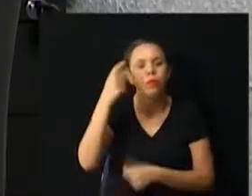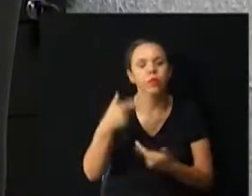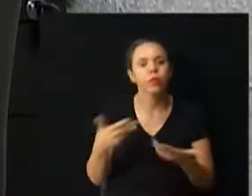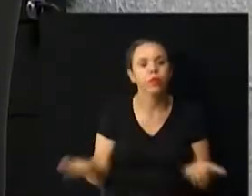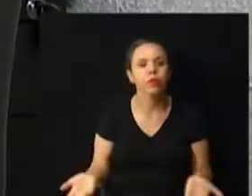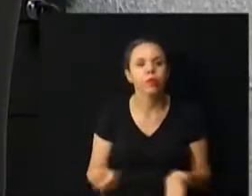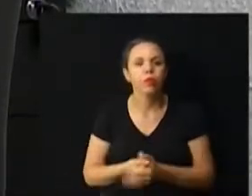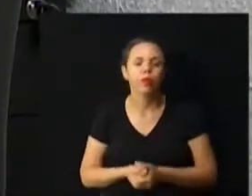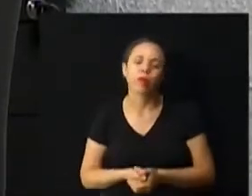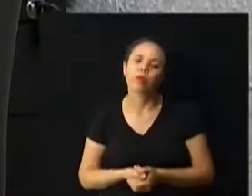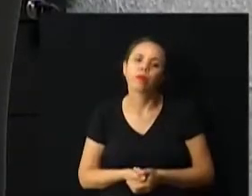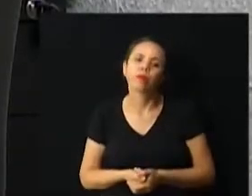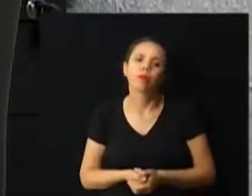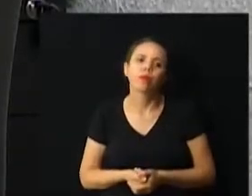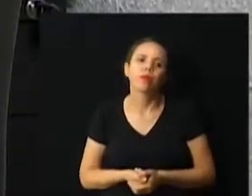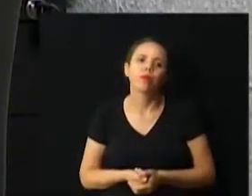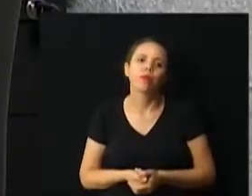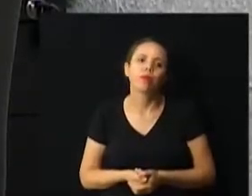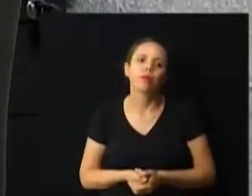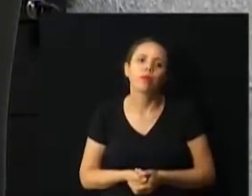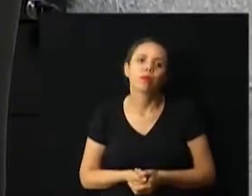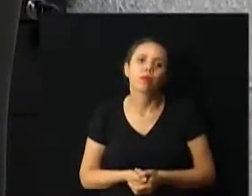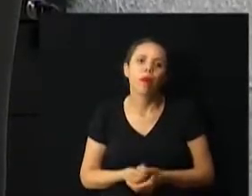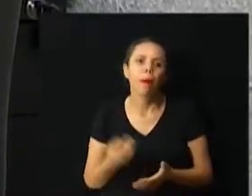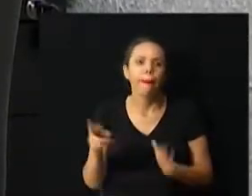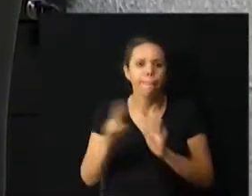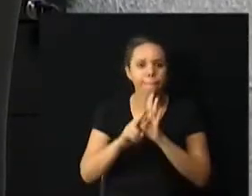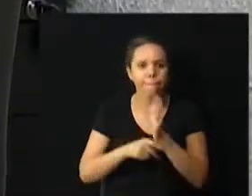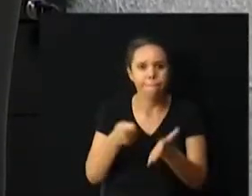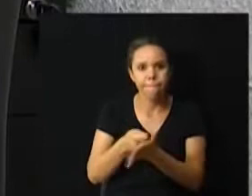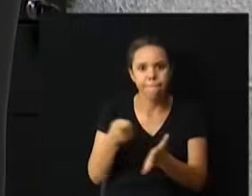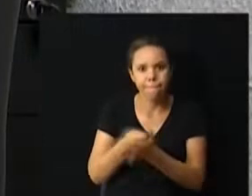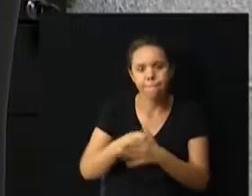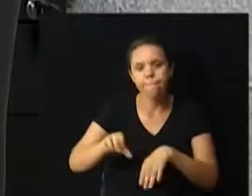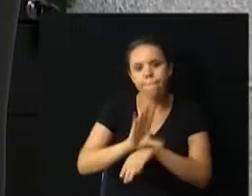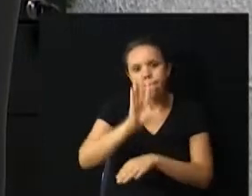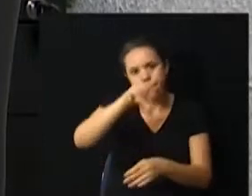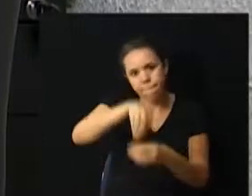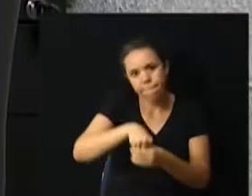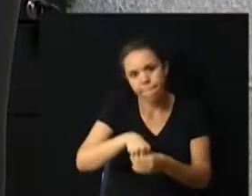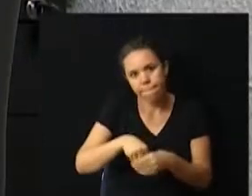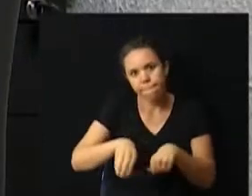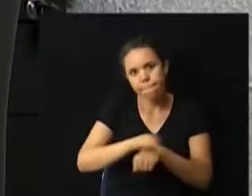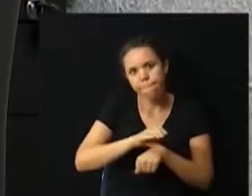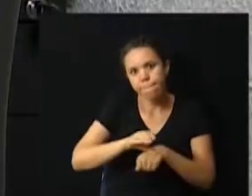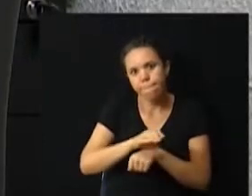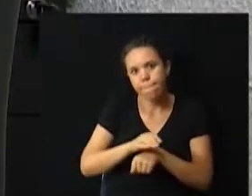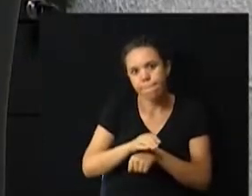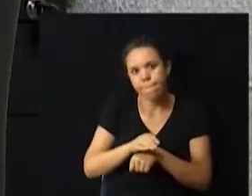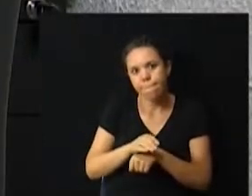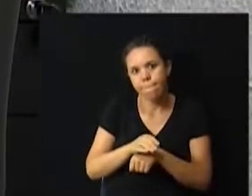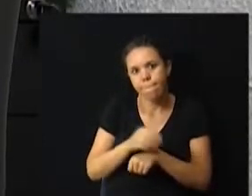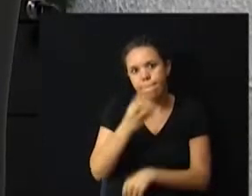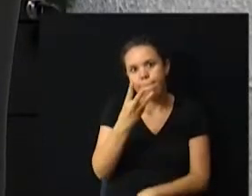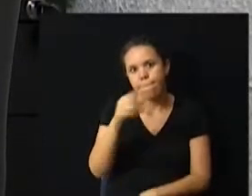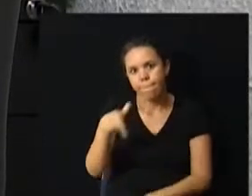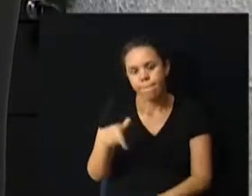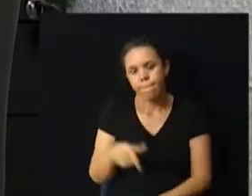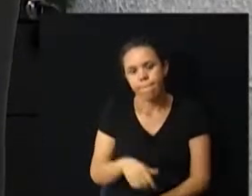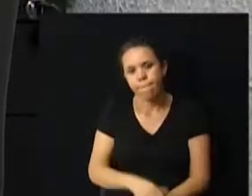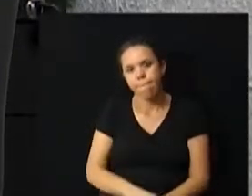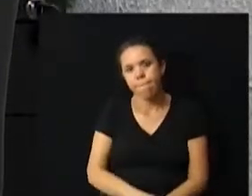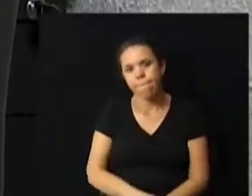enfim, ela é um requisito, ele é um preceito constitucional. Desde a Constituição de